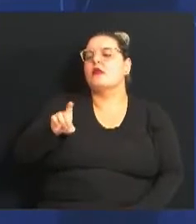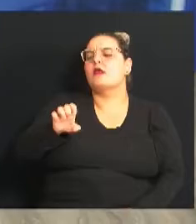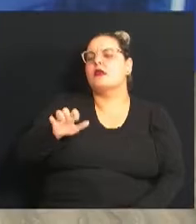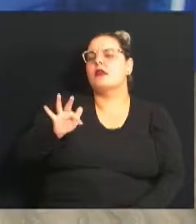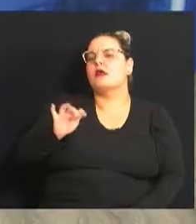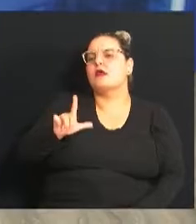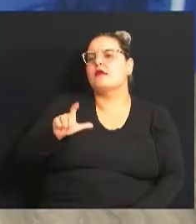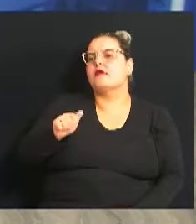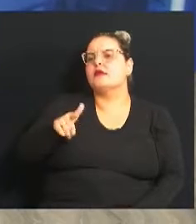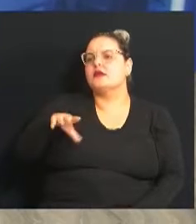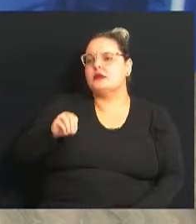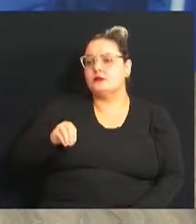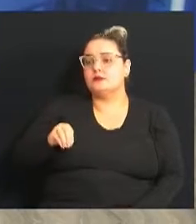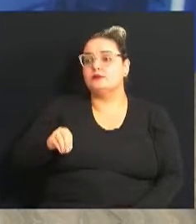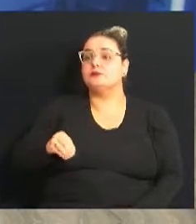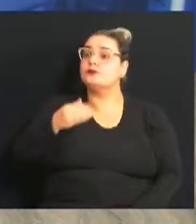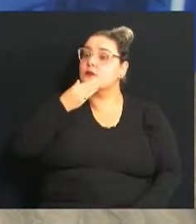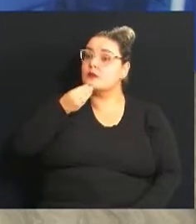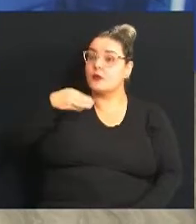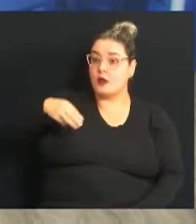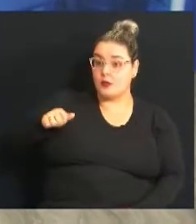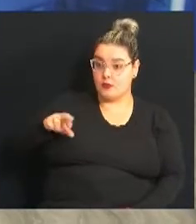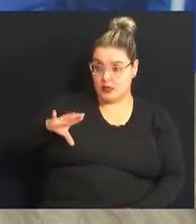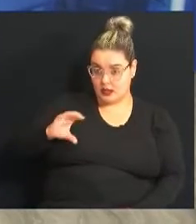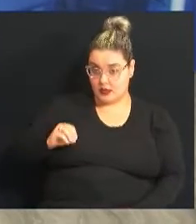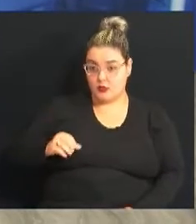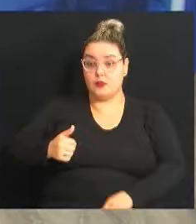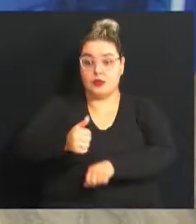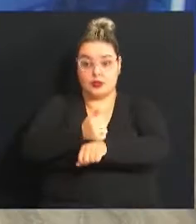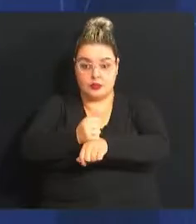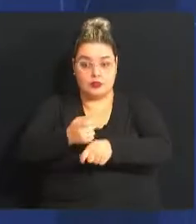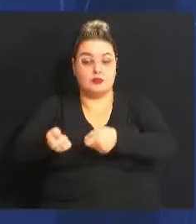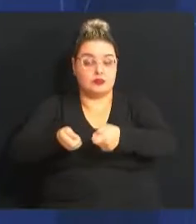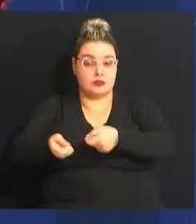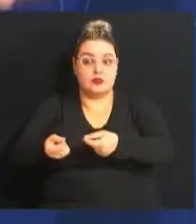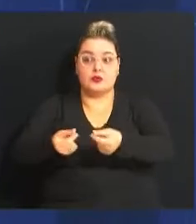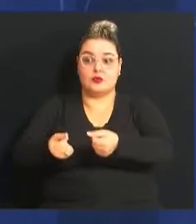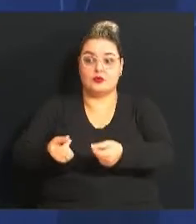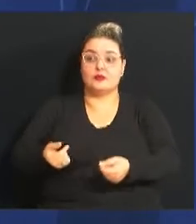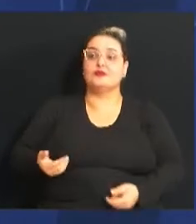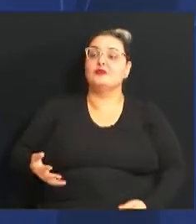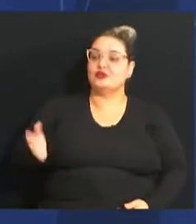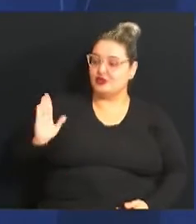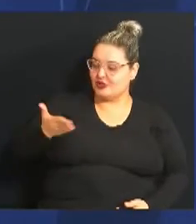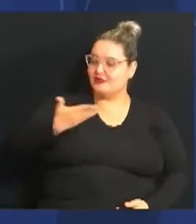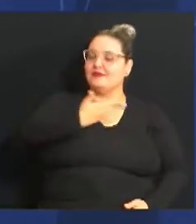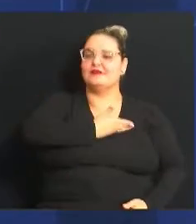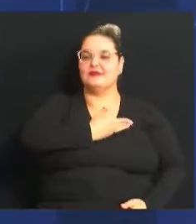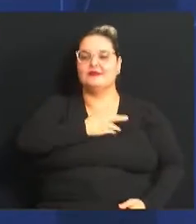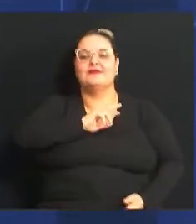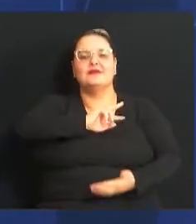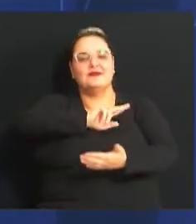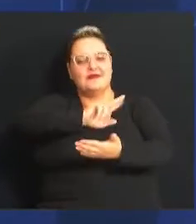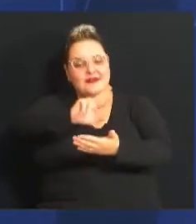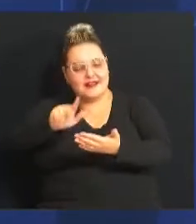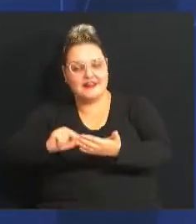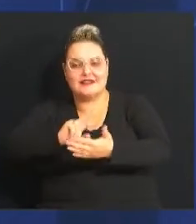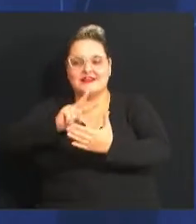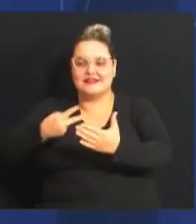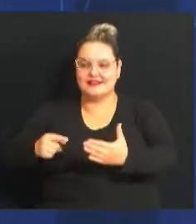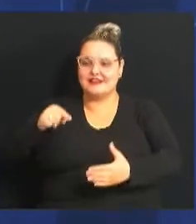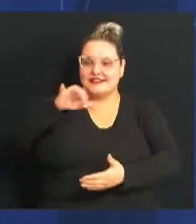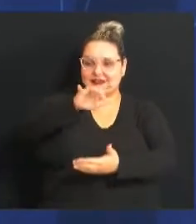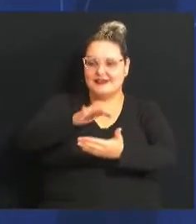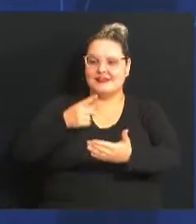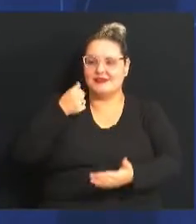o Marco Antônio Rocha, economista, que já é meu parceiro, meu colega, já esteve várias vezes aqui Na Ponta do Lápis.